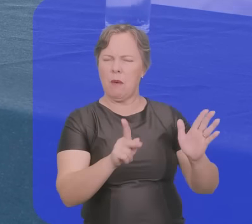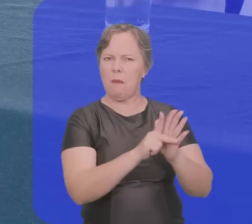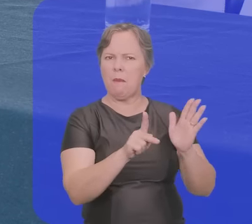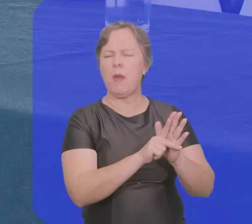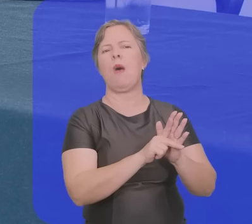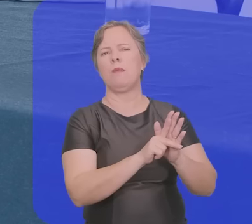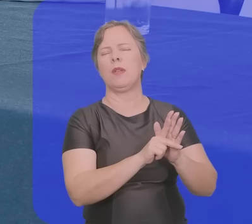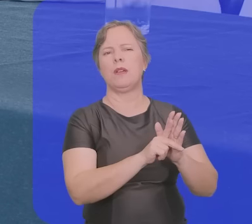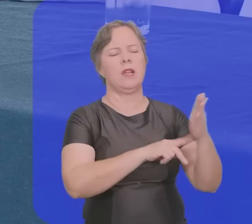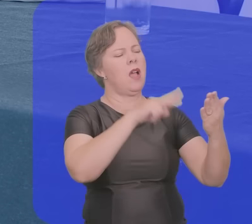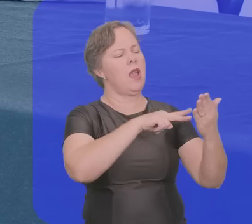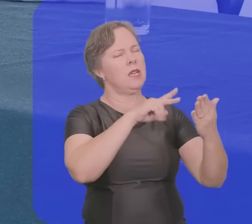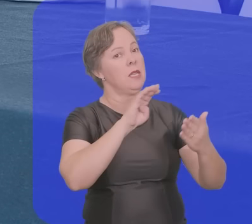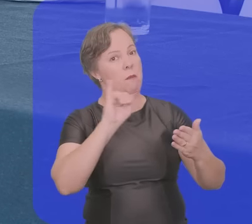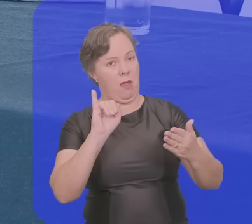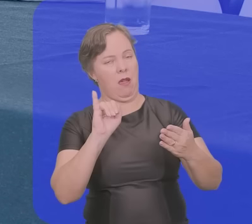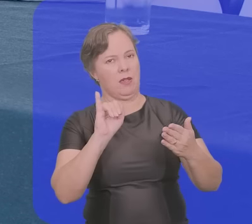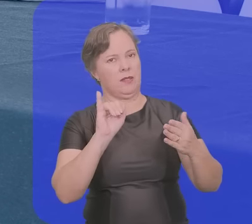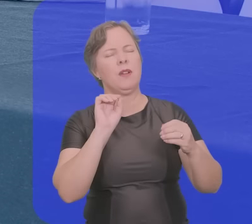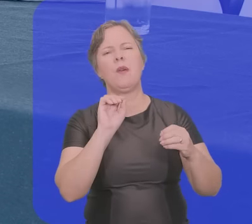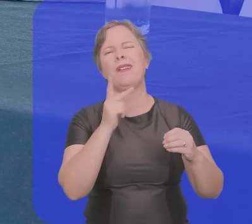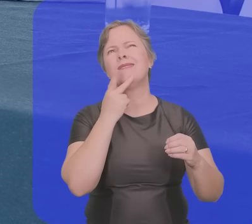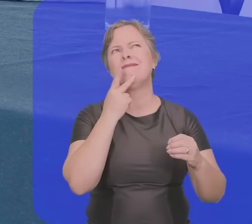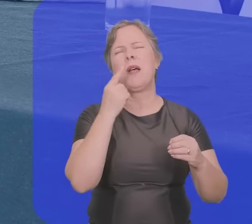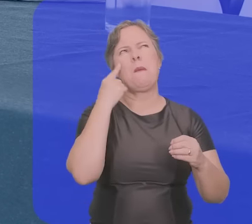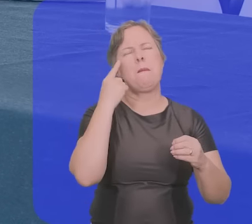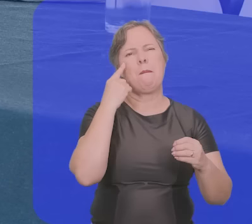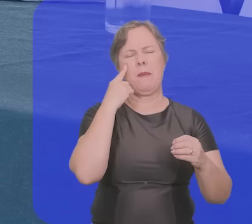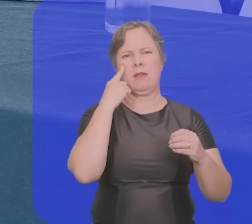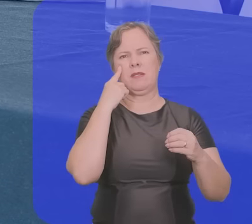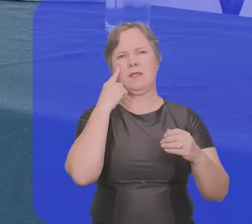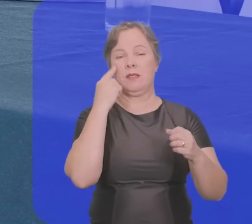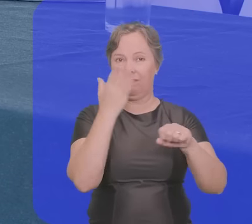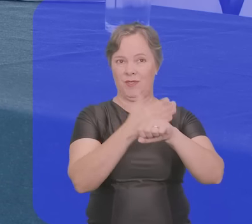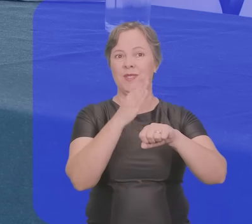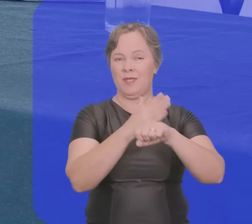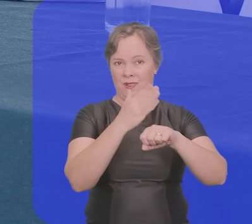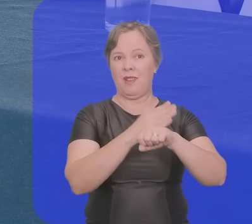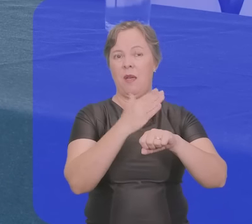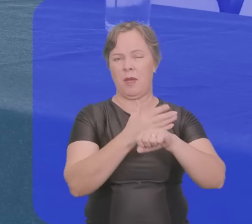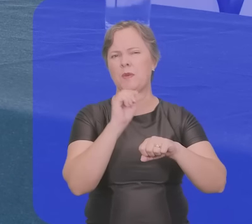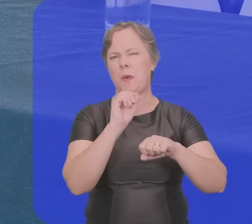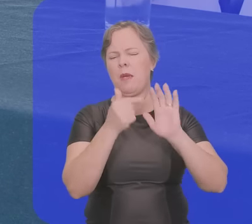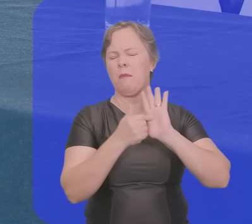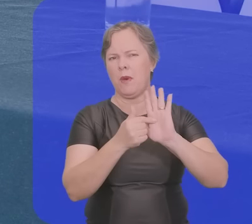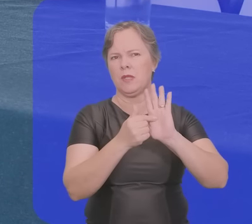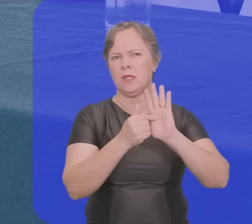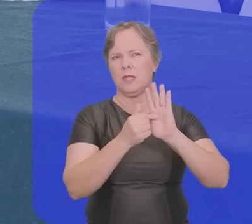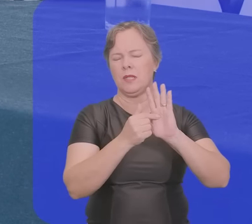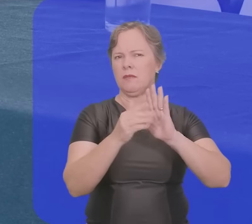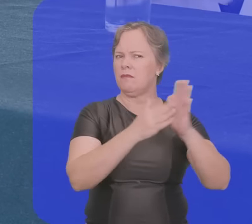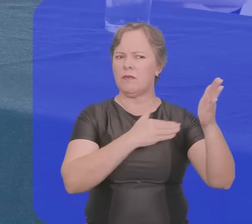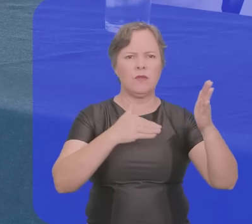BI. E aí o que a gente chama a atenção nos treinamentos é que todos são